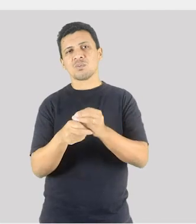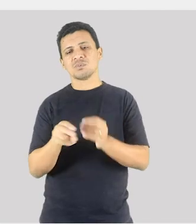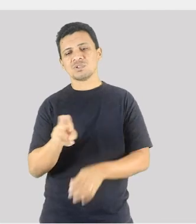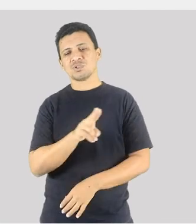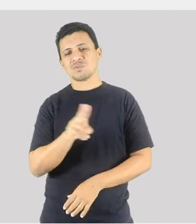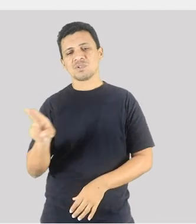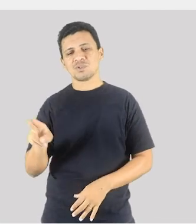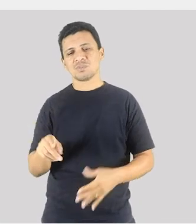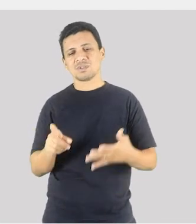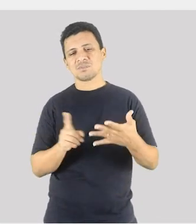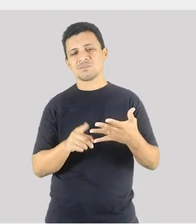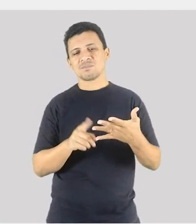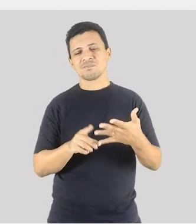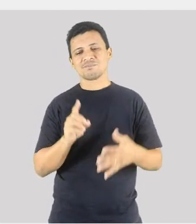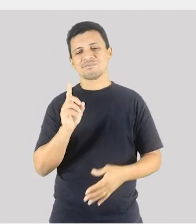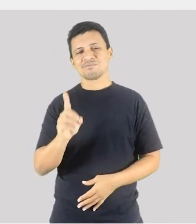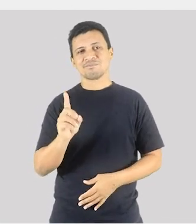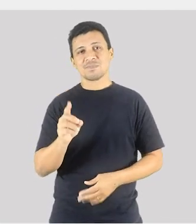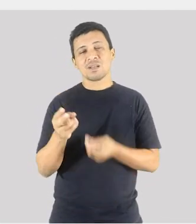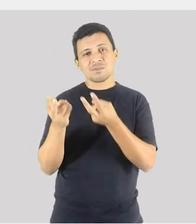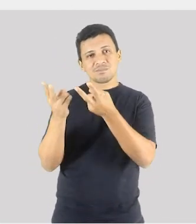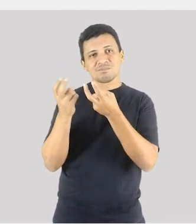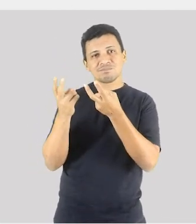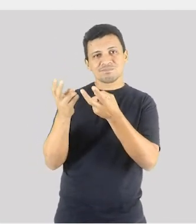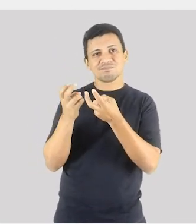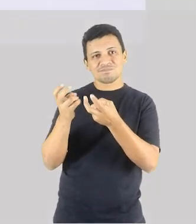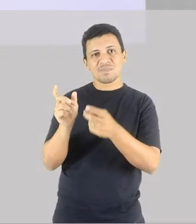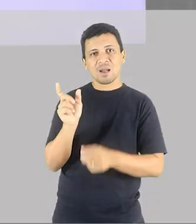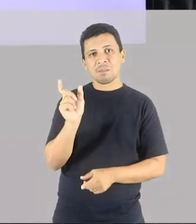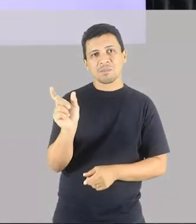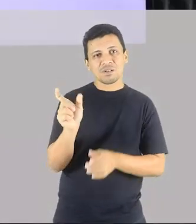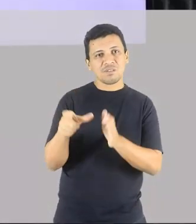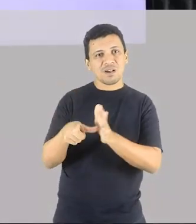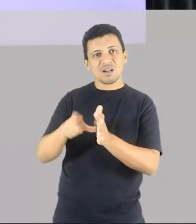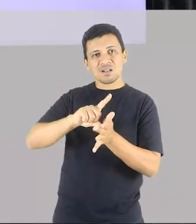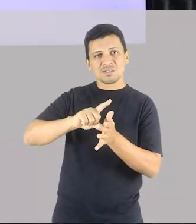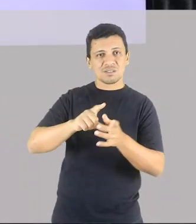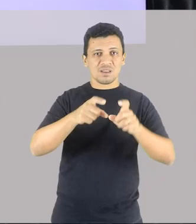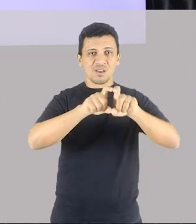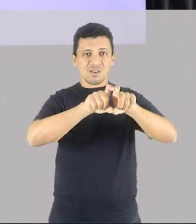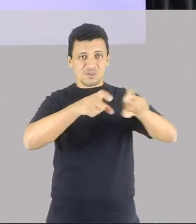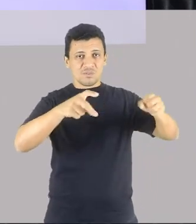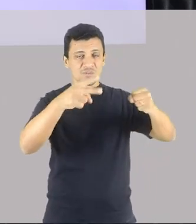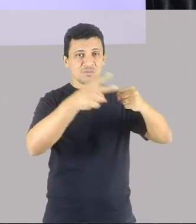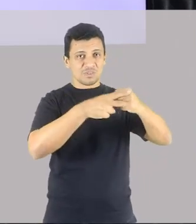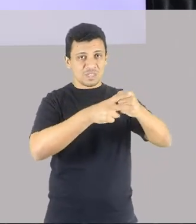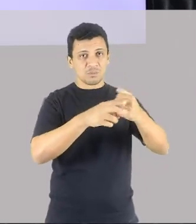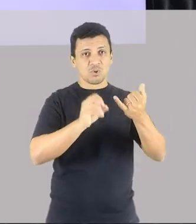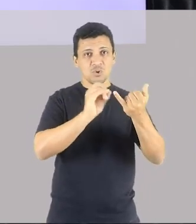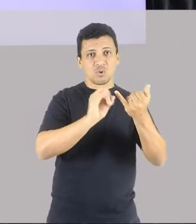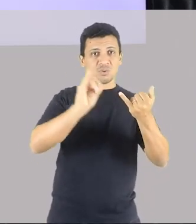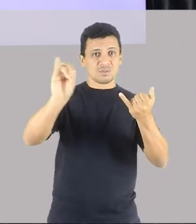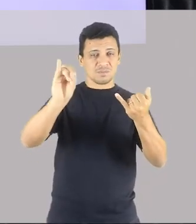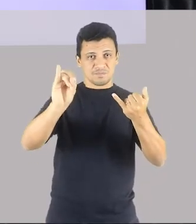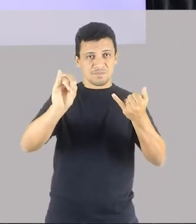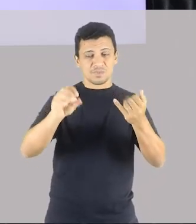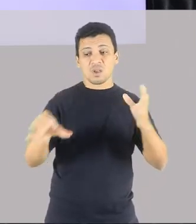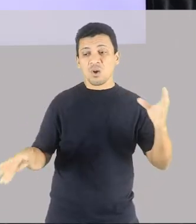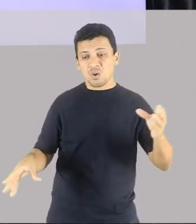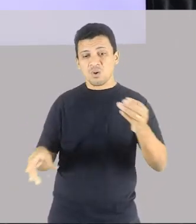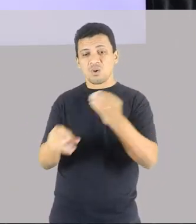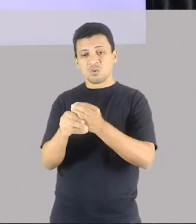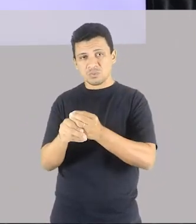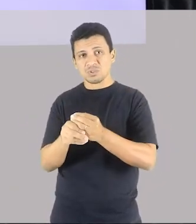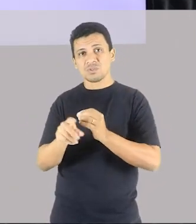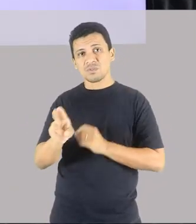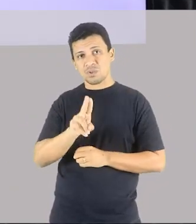só observar a natureza do termo, né, que antecede a oração. Se for um verbo, objetiva direta. Se for completiva, né, é